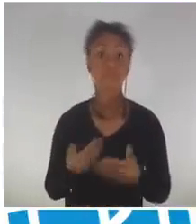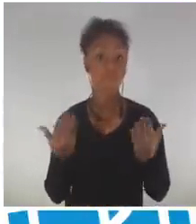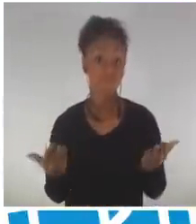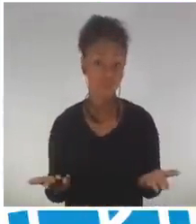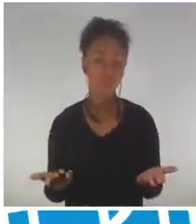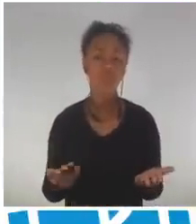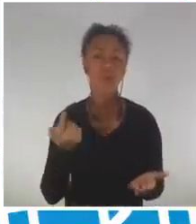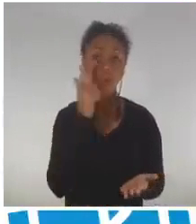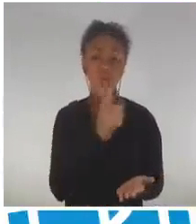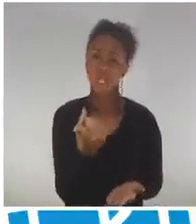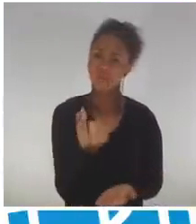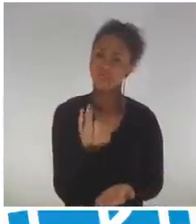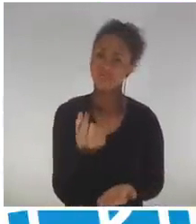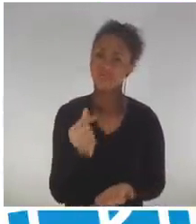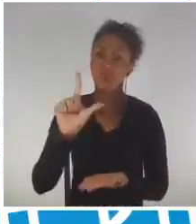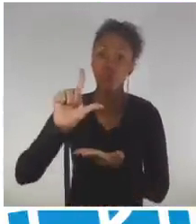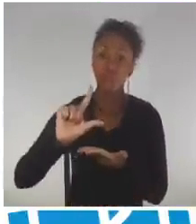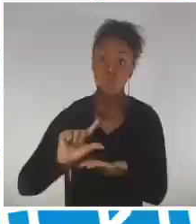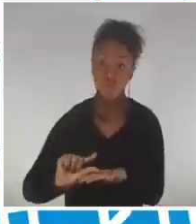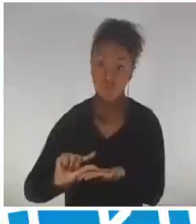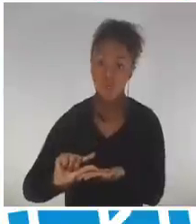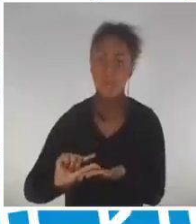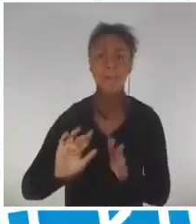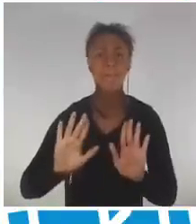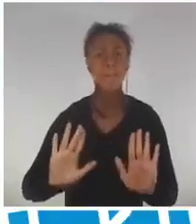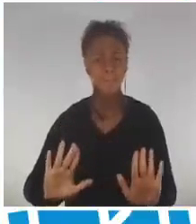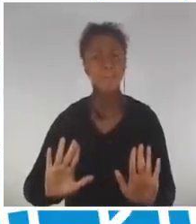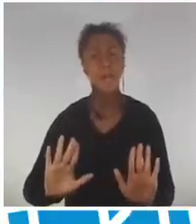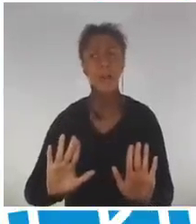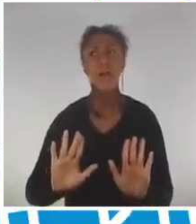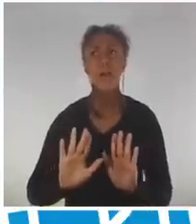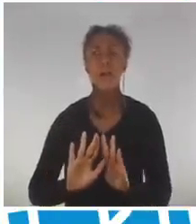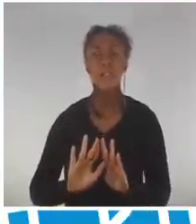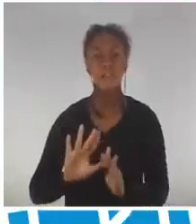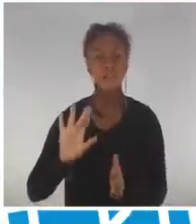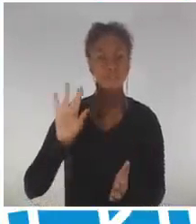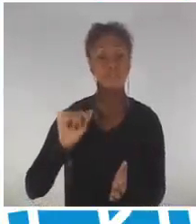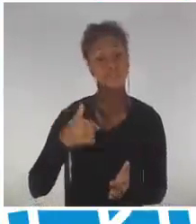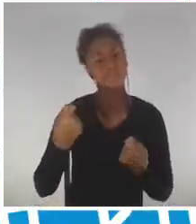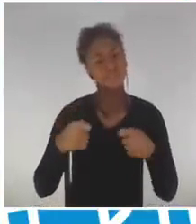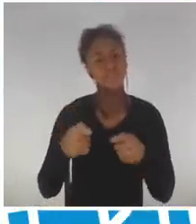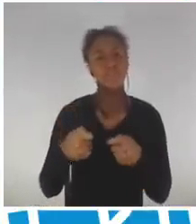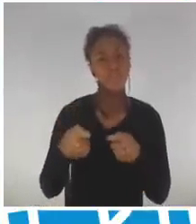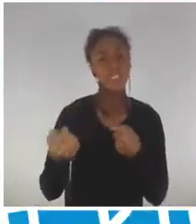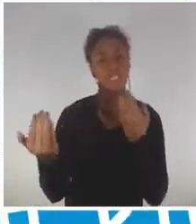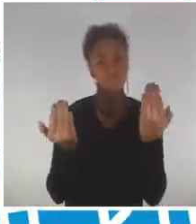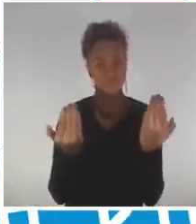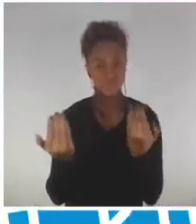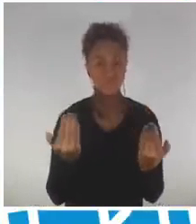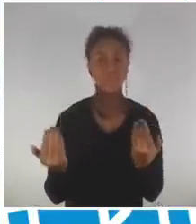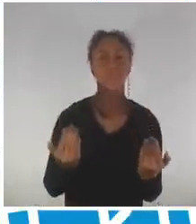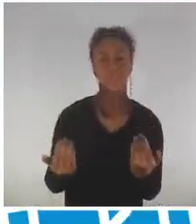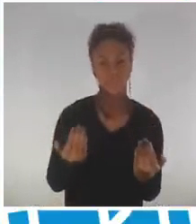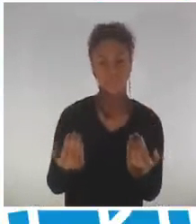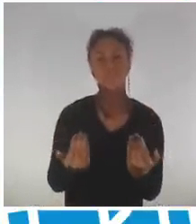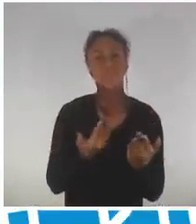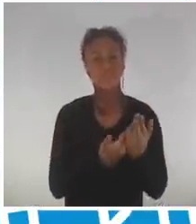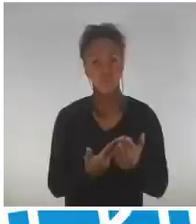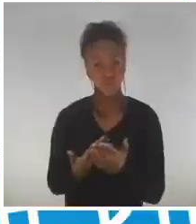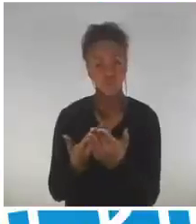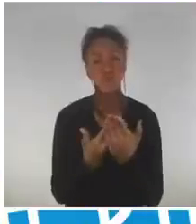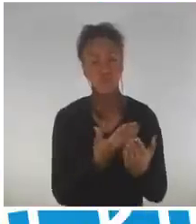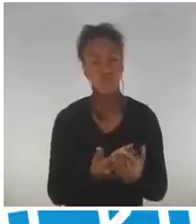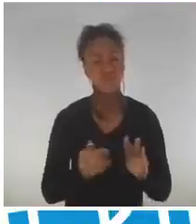de custos, eu não creio, né, isso é uma análise que precisa ser feita, mas eu não creio que vá se